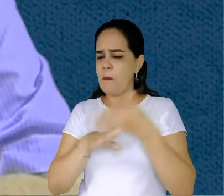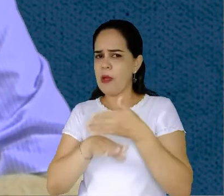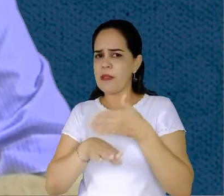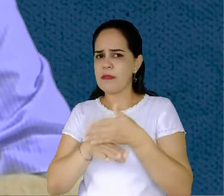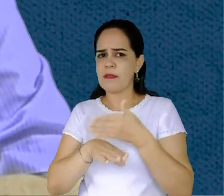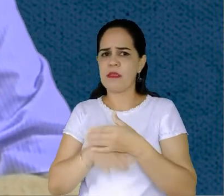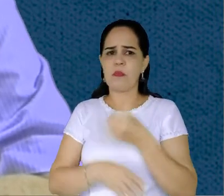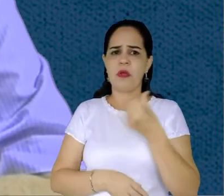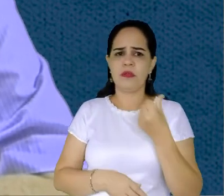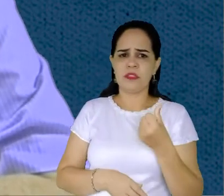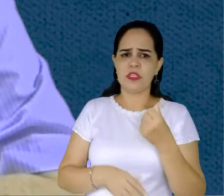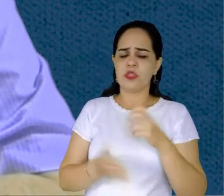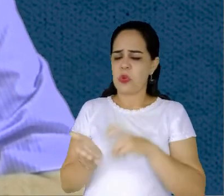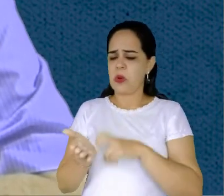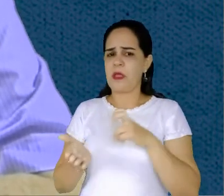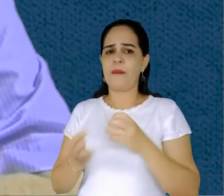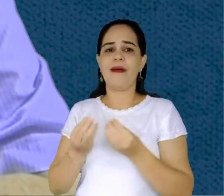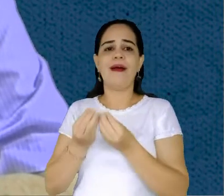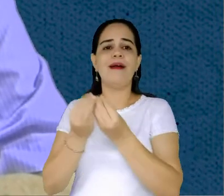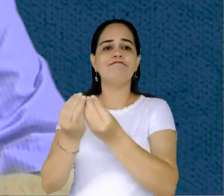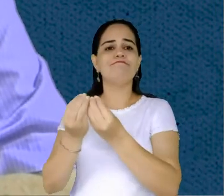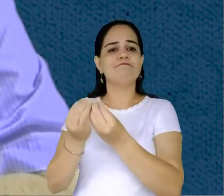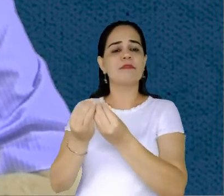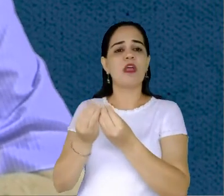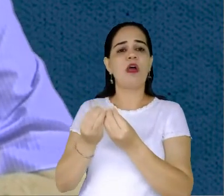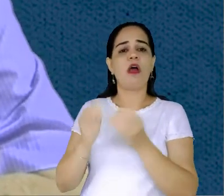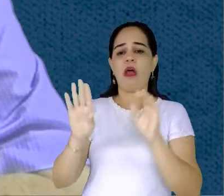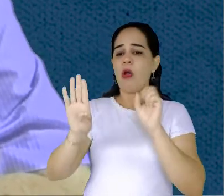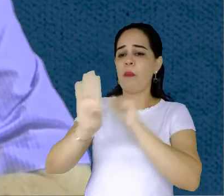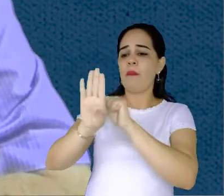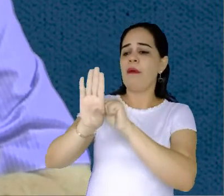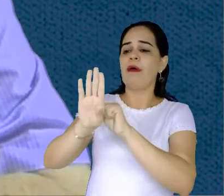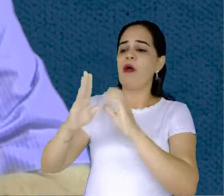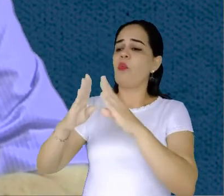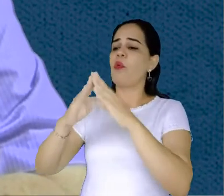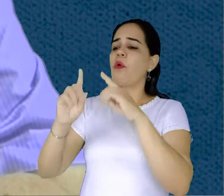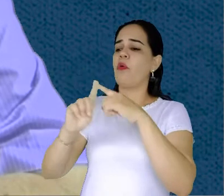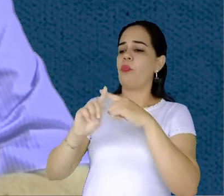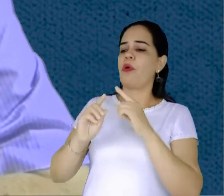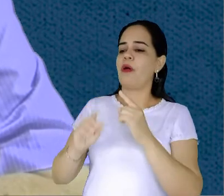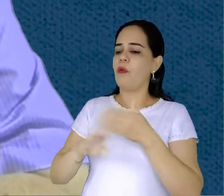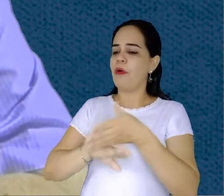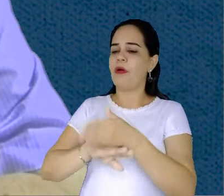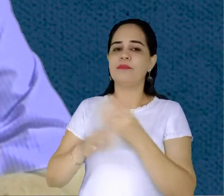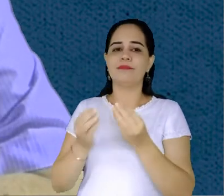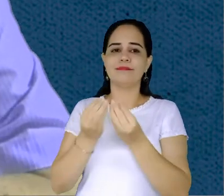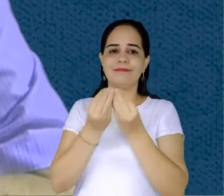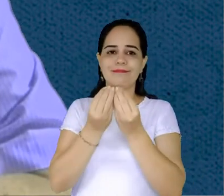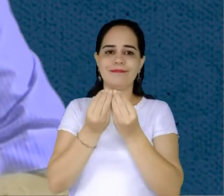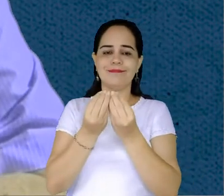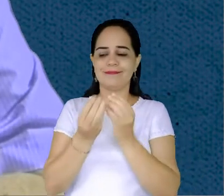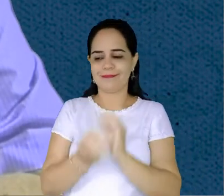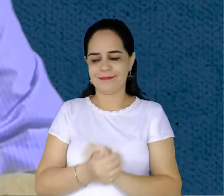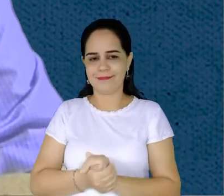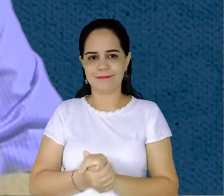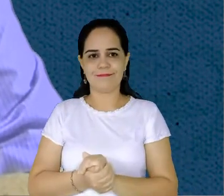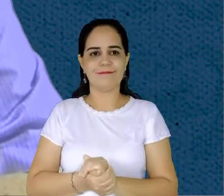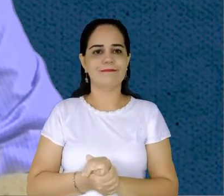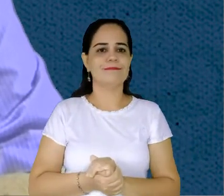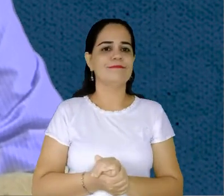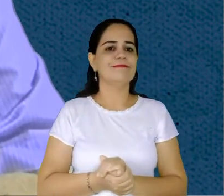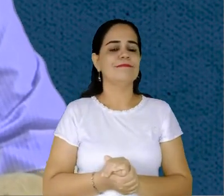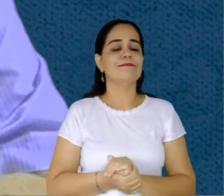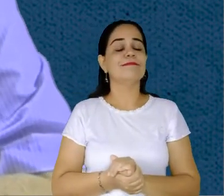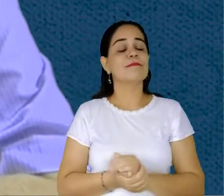vêm participar da missa toda manhã, 6 horas da manhã, estão batendo na porta da catedral para entrar e